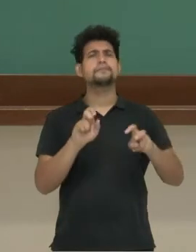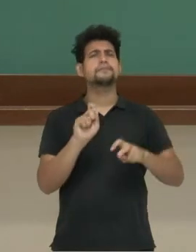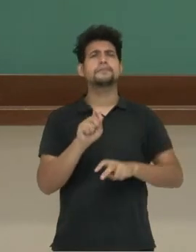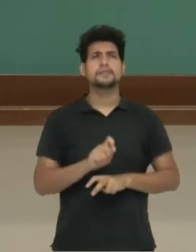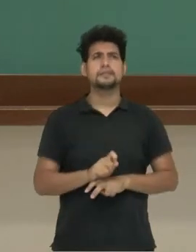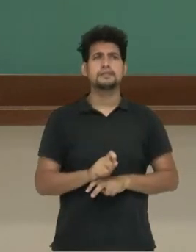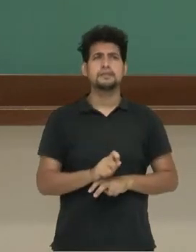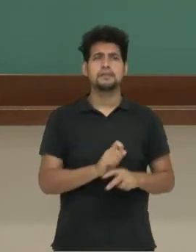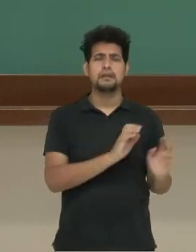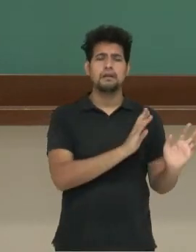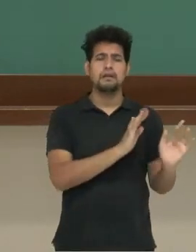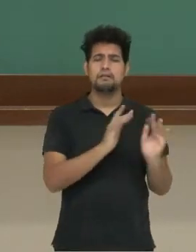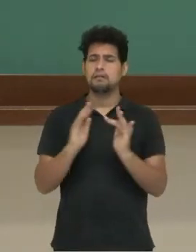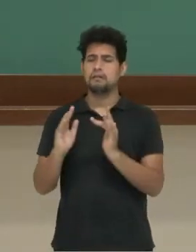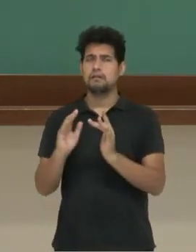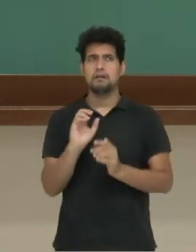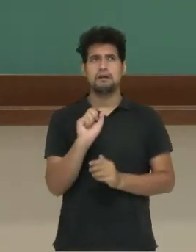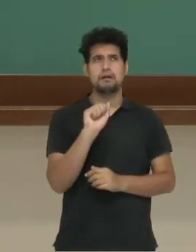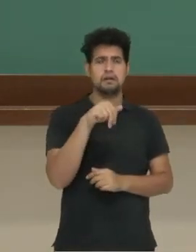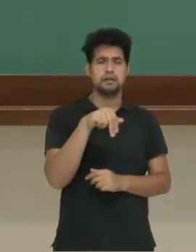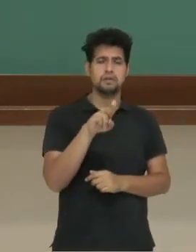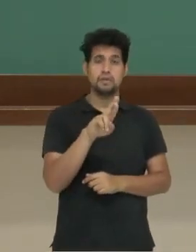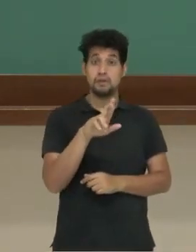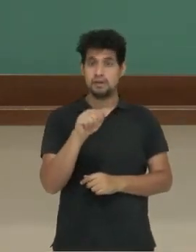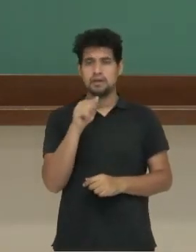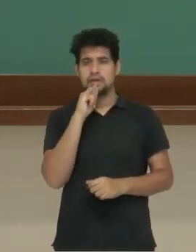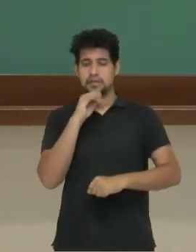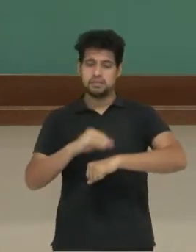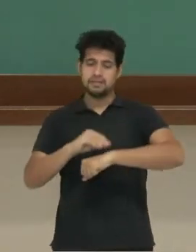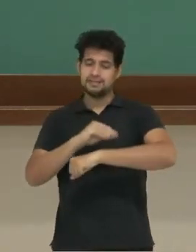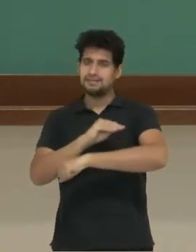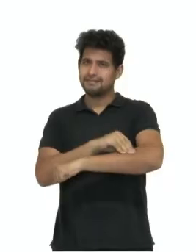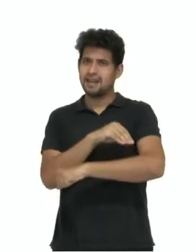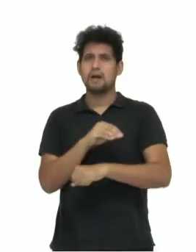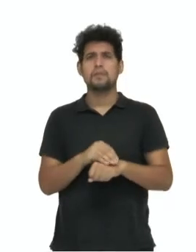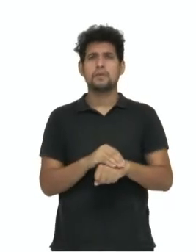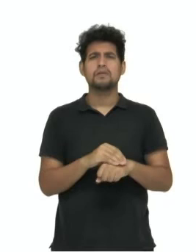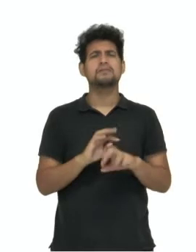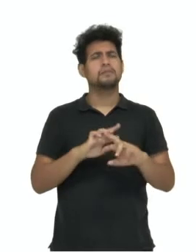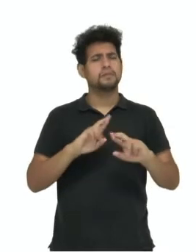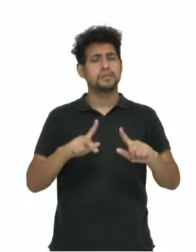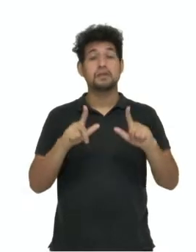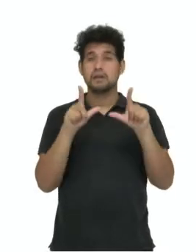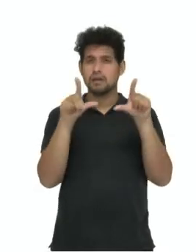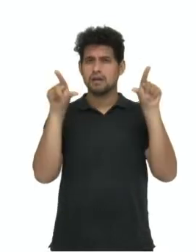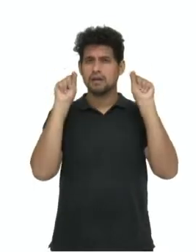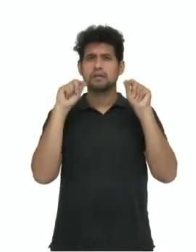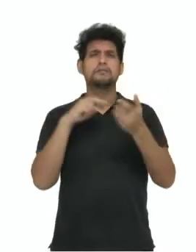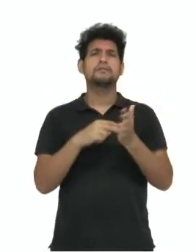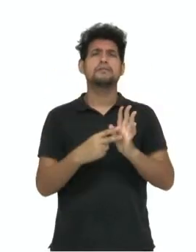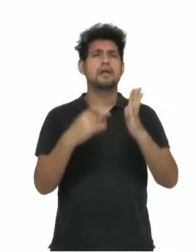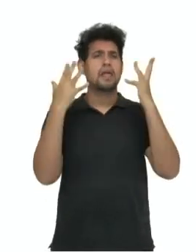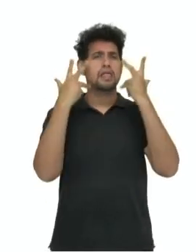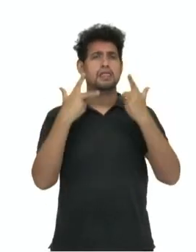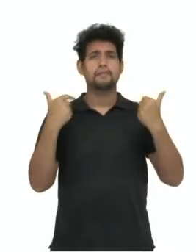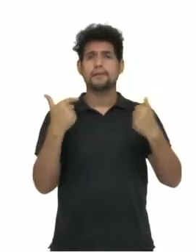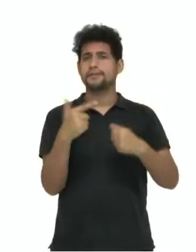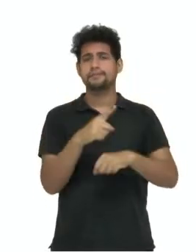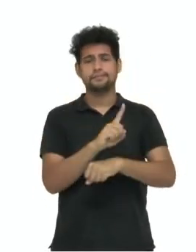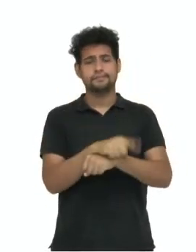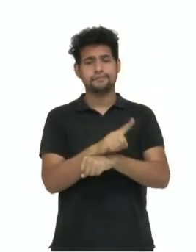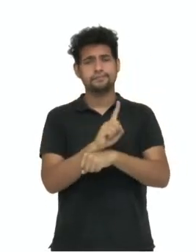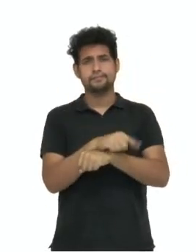a ordem dos anuras, né? Sapos, rãs, pererecas, no grego antigo significa animal sem cauda,